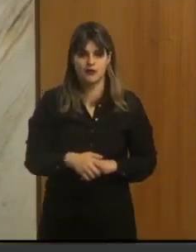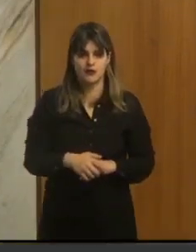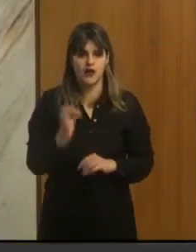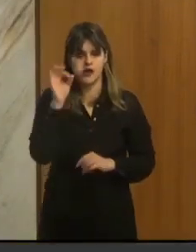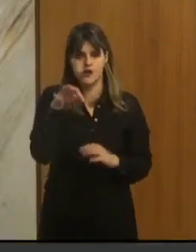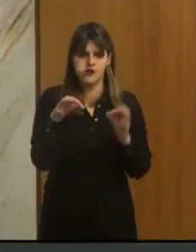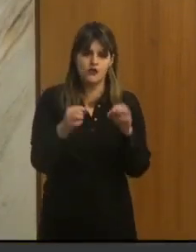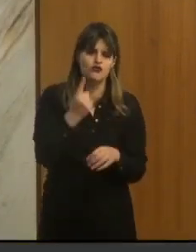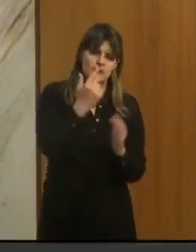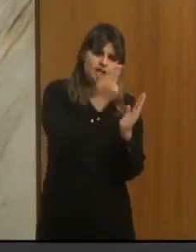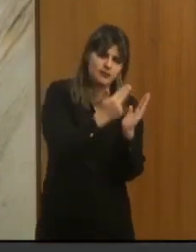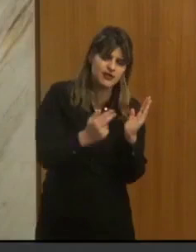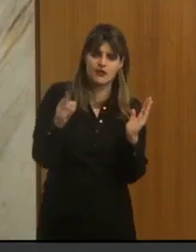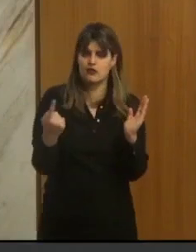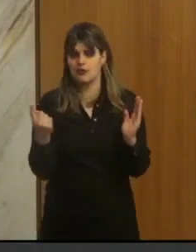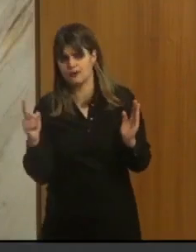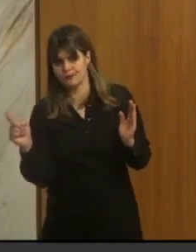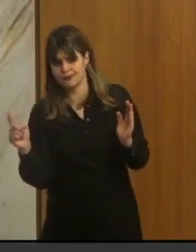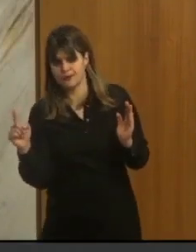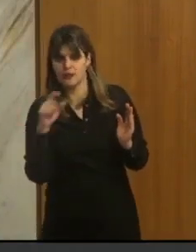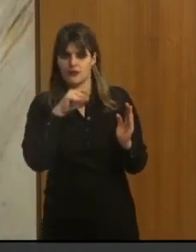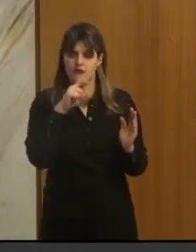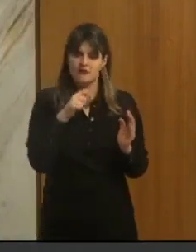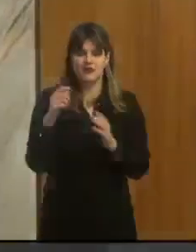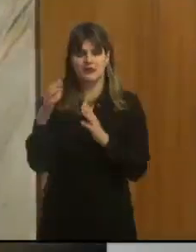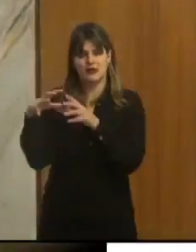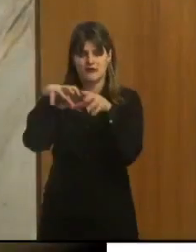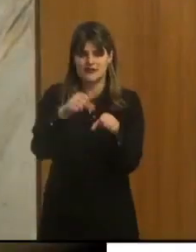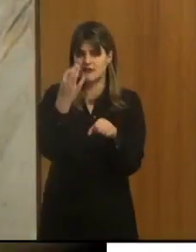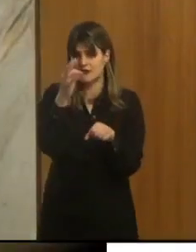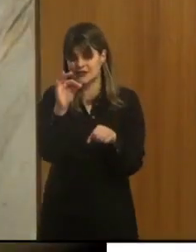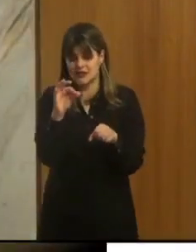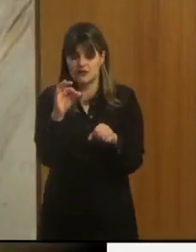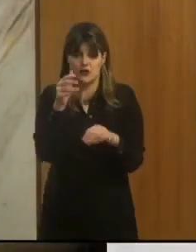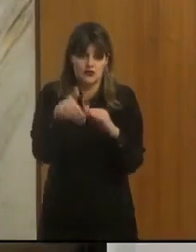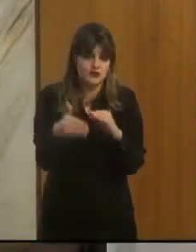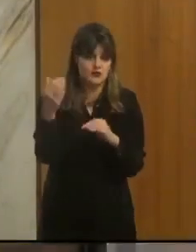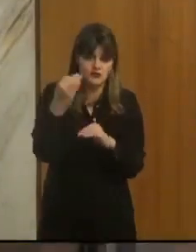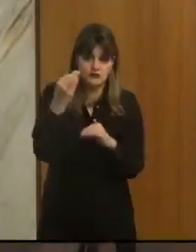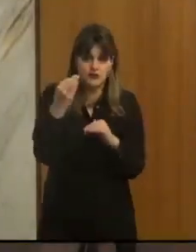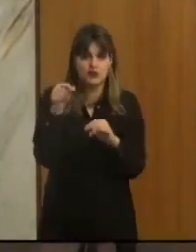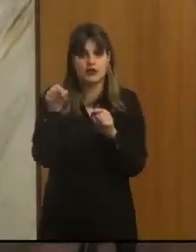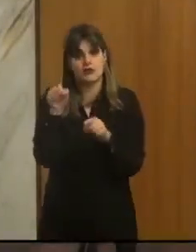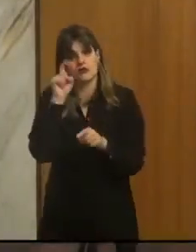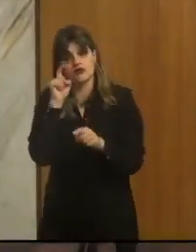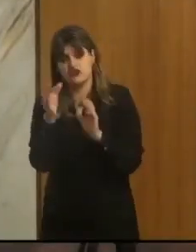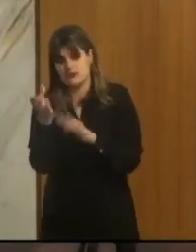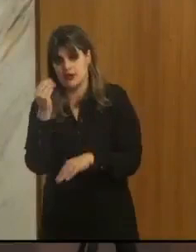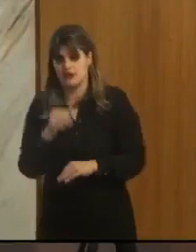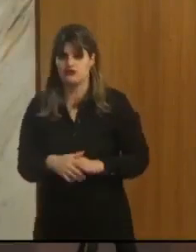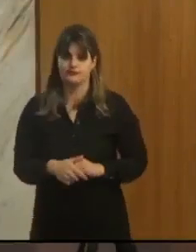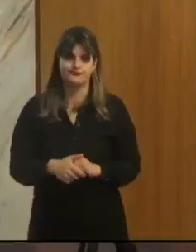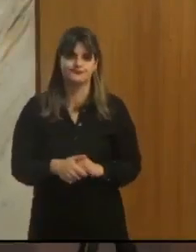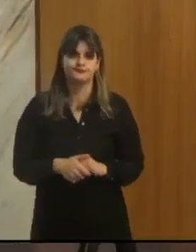Uma está pintada e outra não, provavelmente esta teve que se esconder dos franceses de uma maneira diferente e esta foi mais protegida.